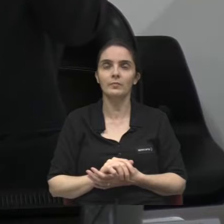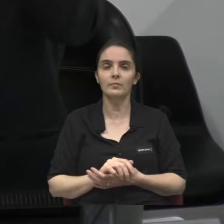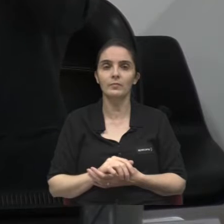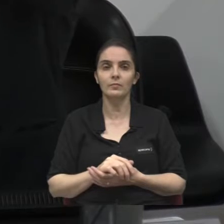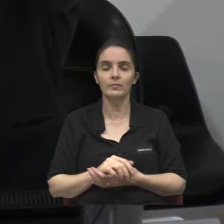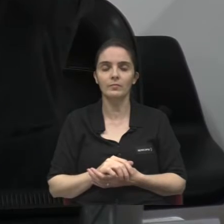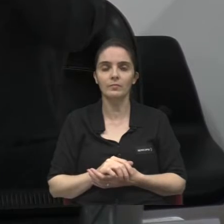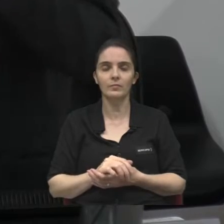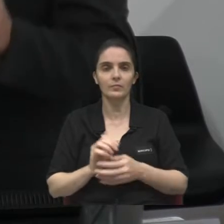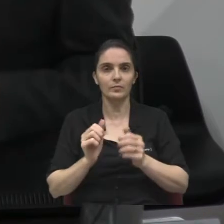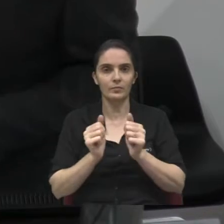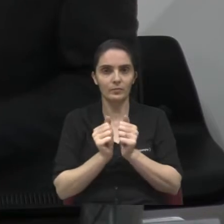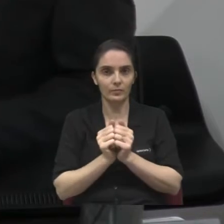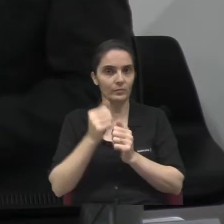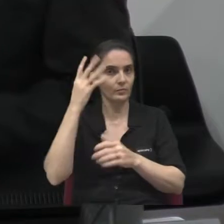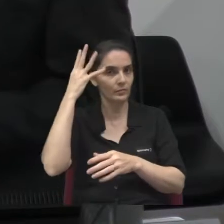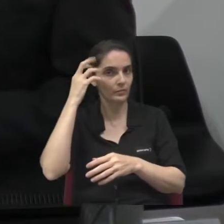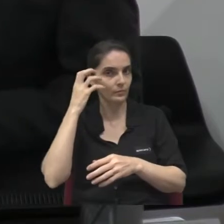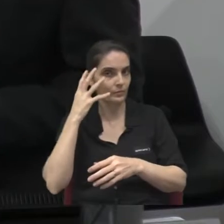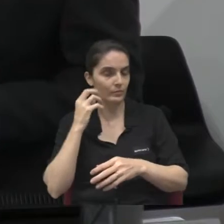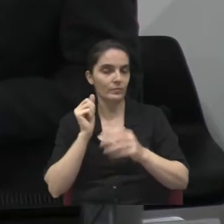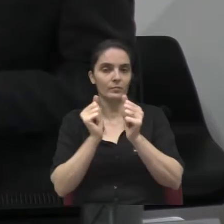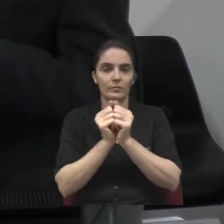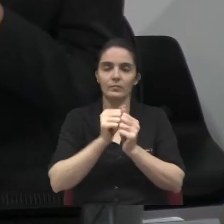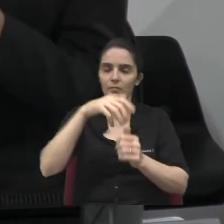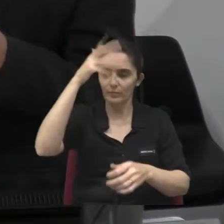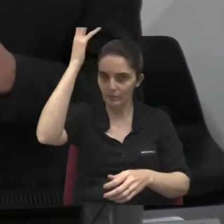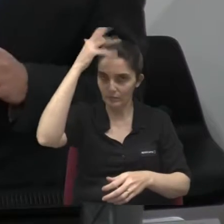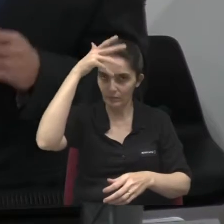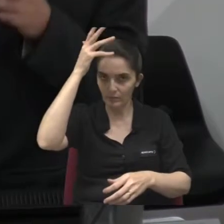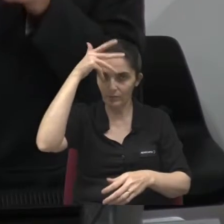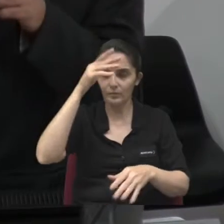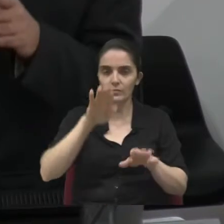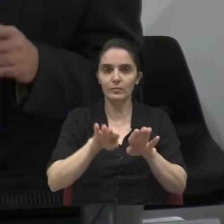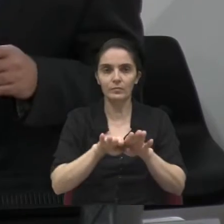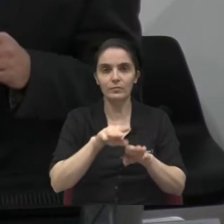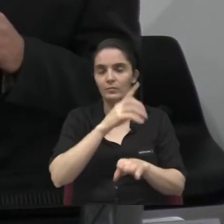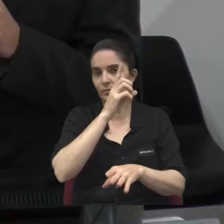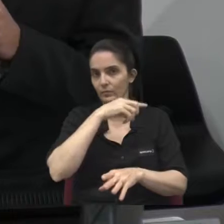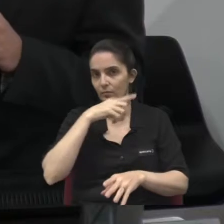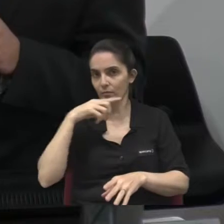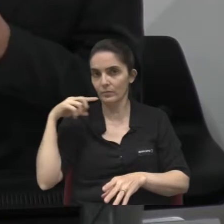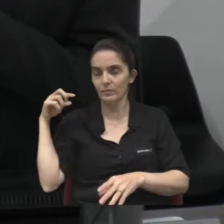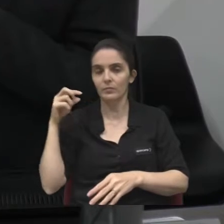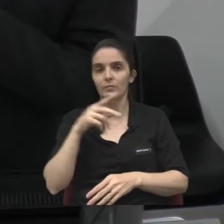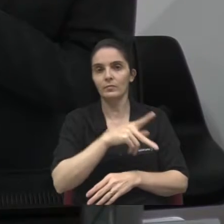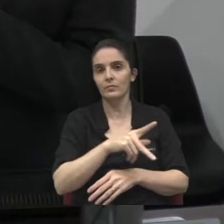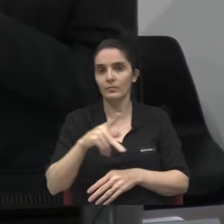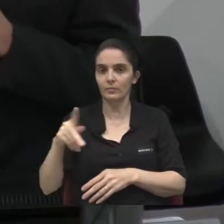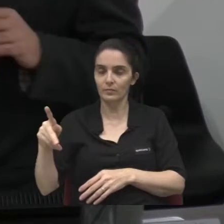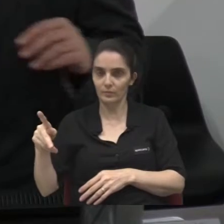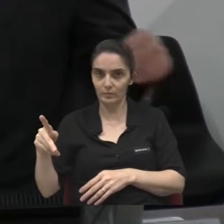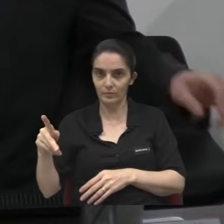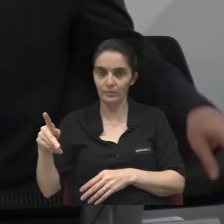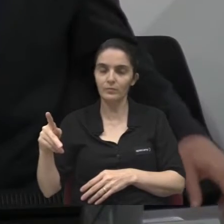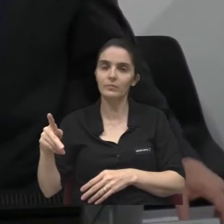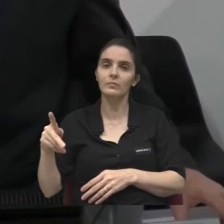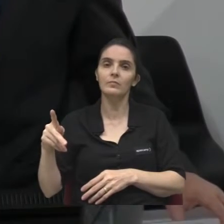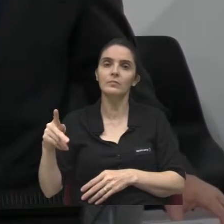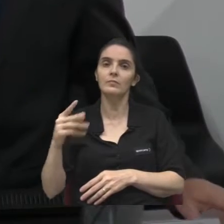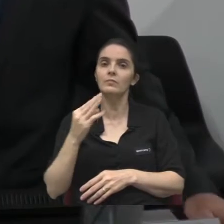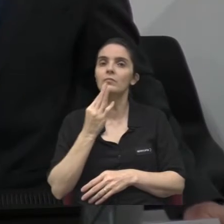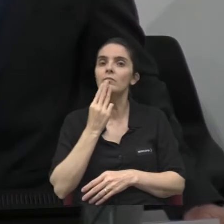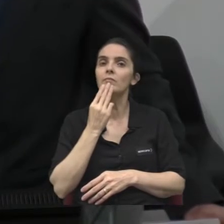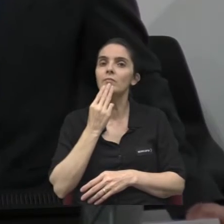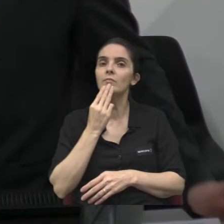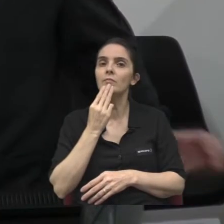com a Lubogo, com a vereadora Érica Tanque, com a vereadora Mayra, com o presidente da Comissão do Meio Ambiente, Wagner Barbosa, e